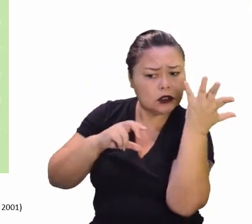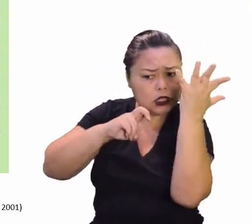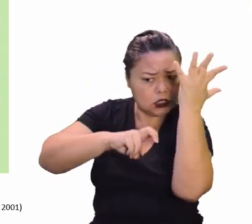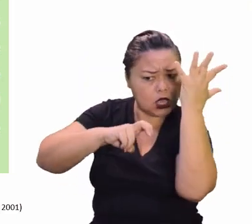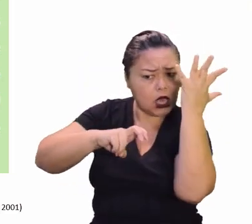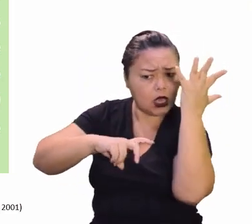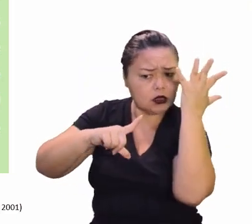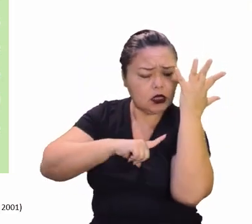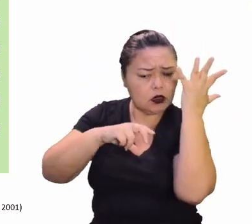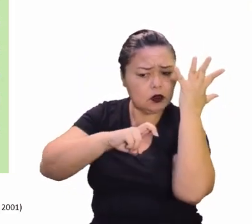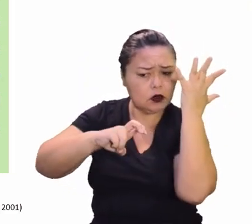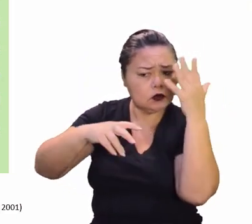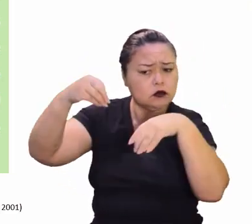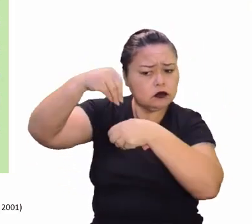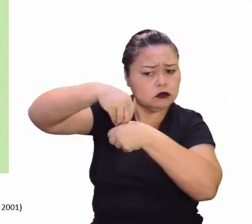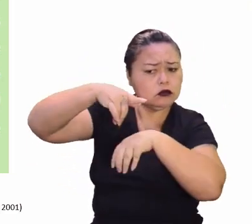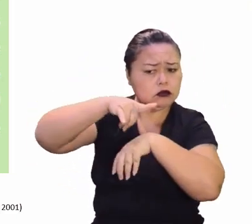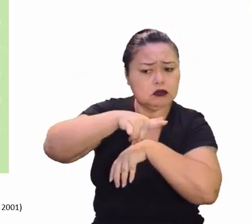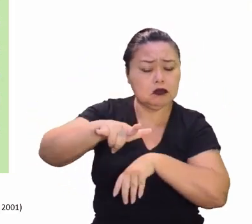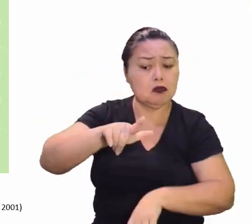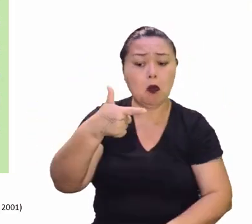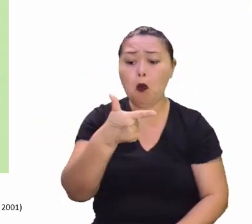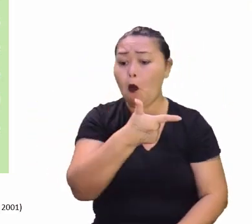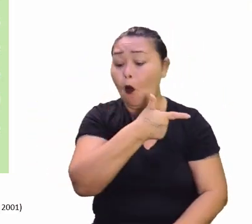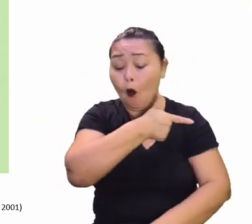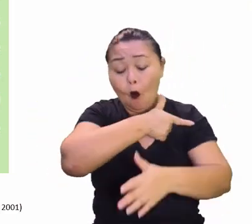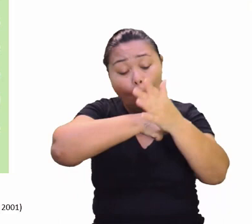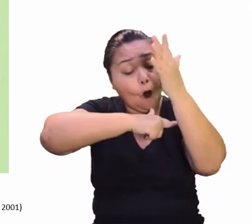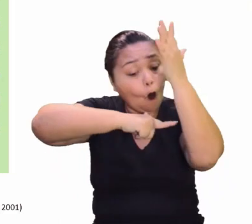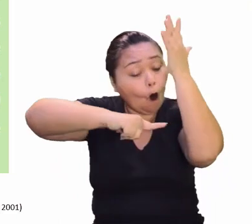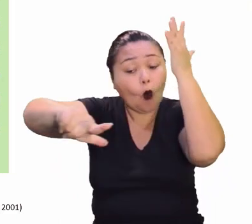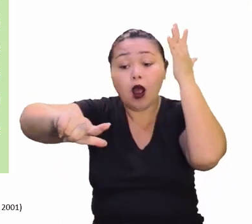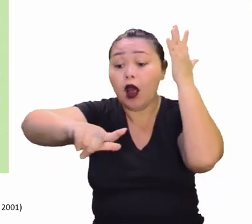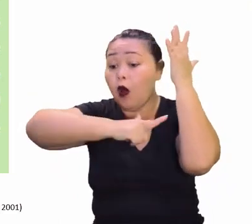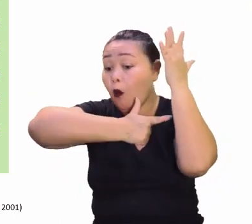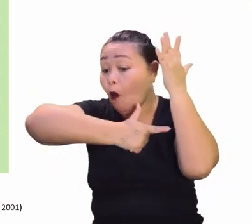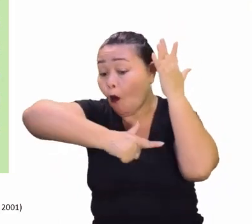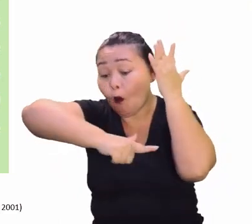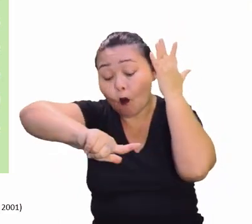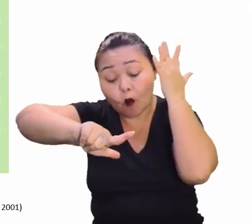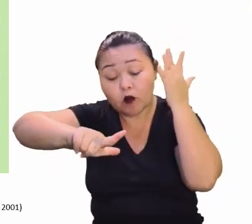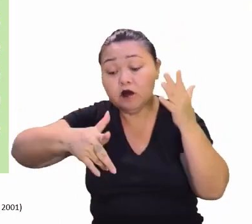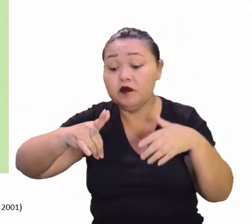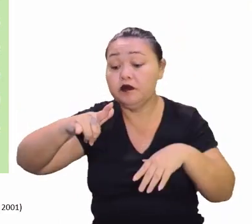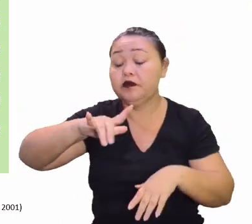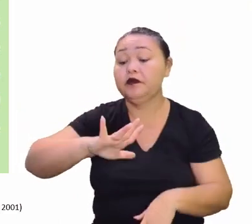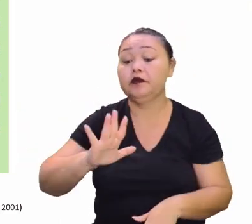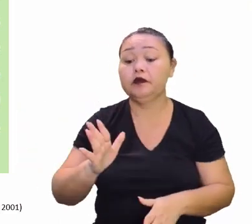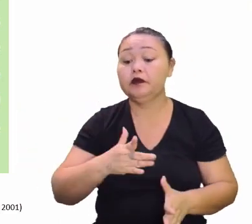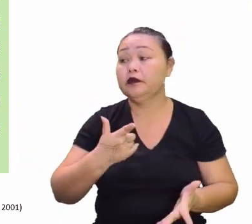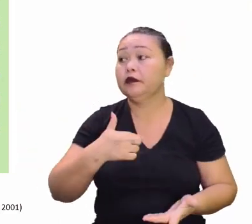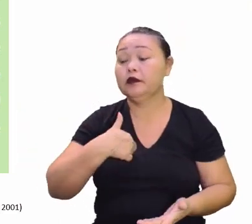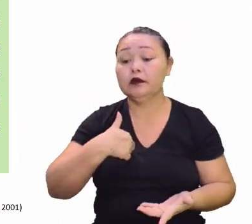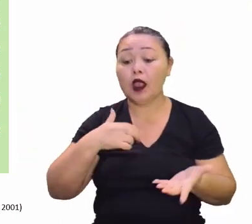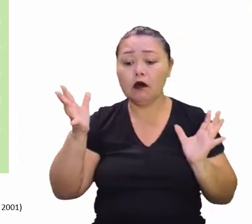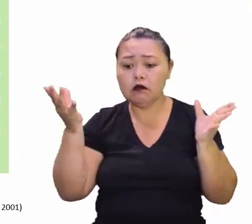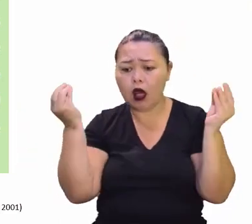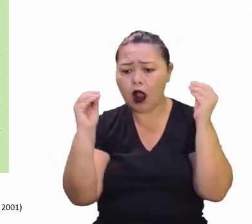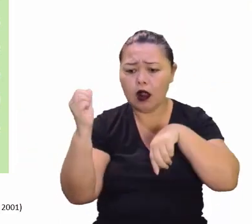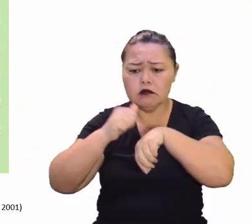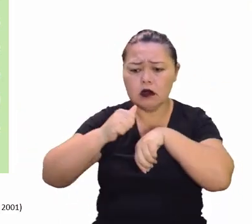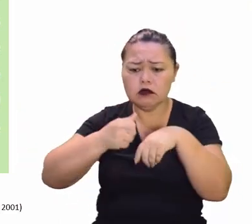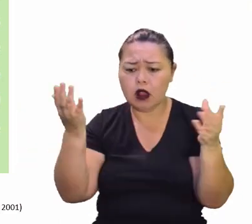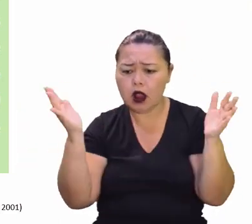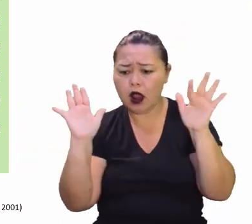dentro desse avião? Nada, é só vagão. Só o vão, só o vão. Faziam de tudo para lotar